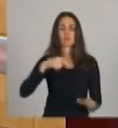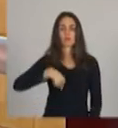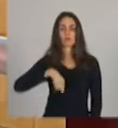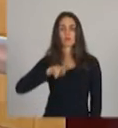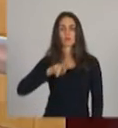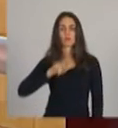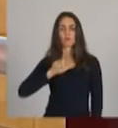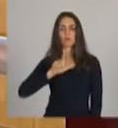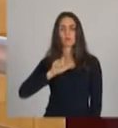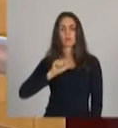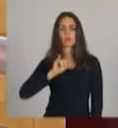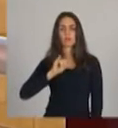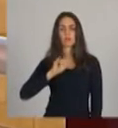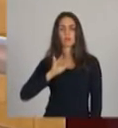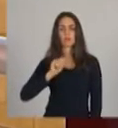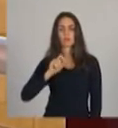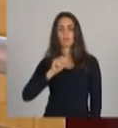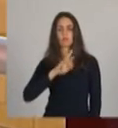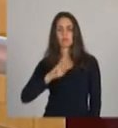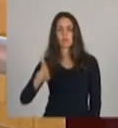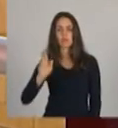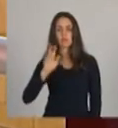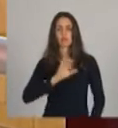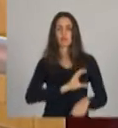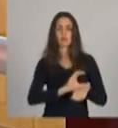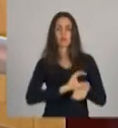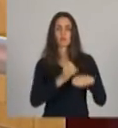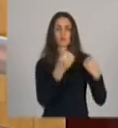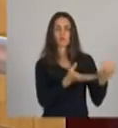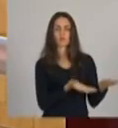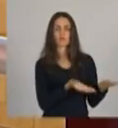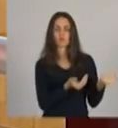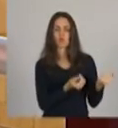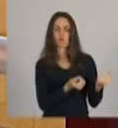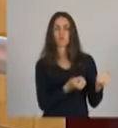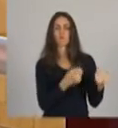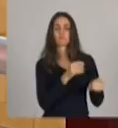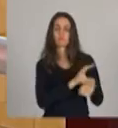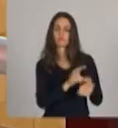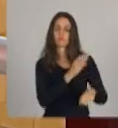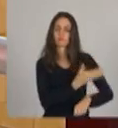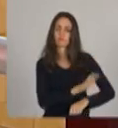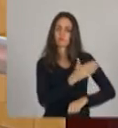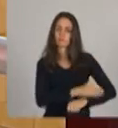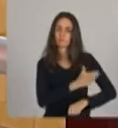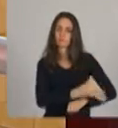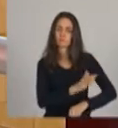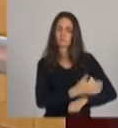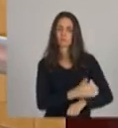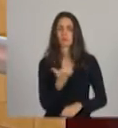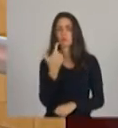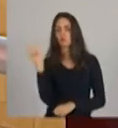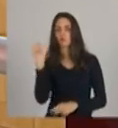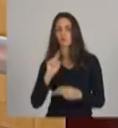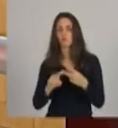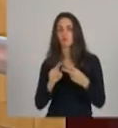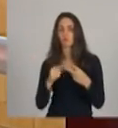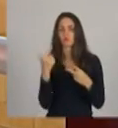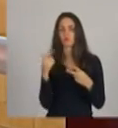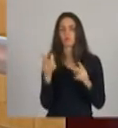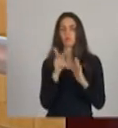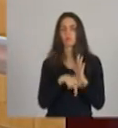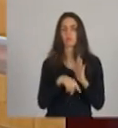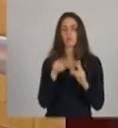de capacitação profissional a jovens que vivem em áreas de vulnerabilidade social. Já o outro projeto